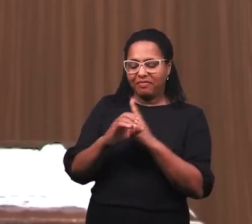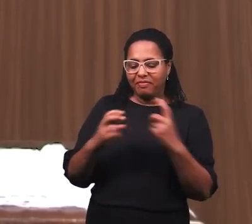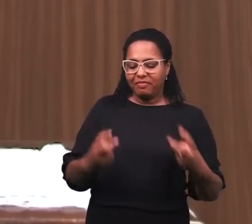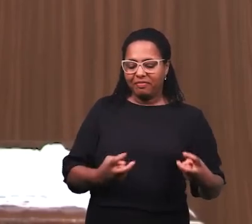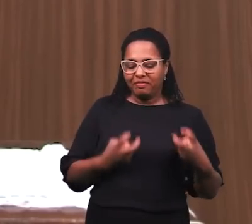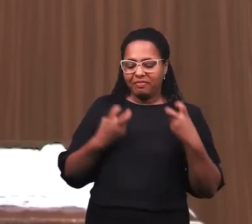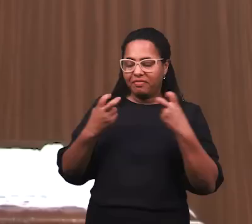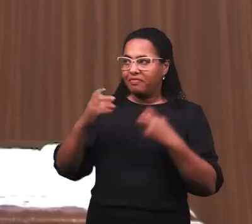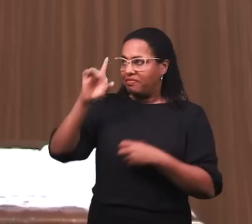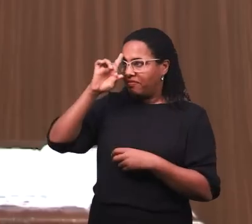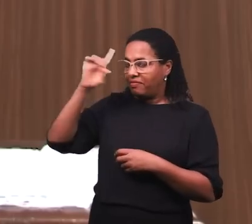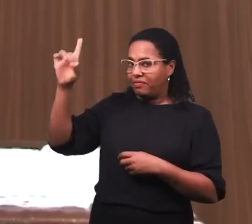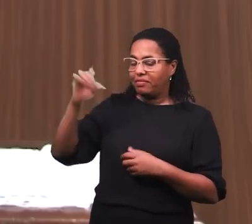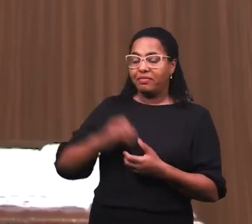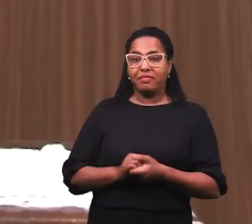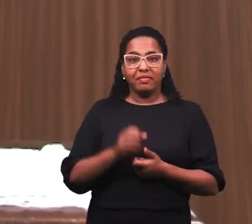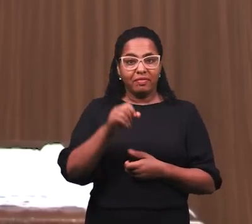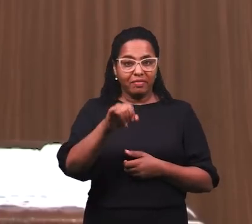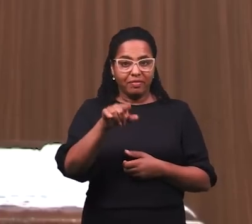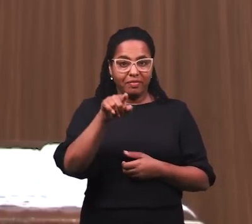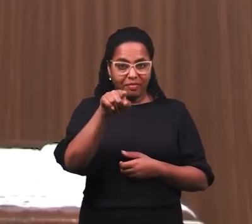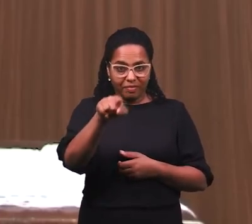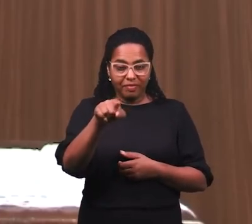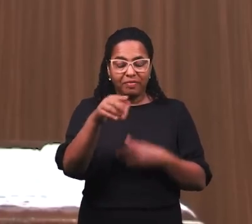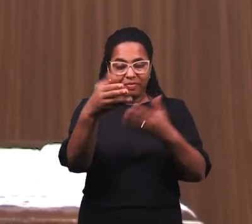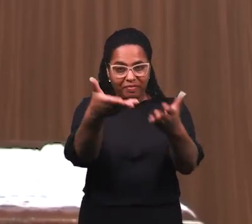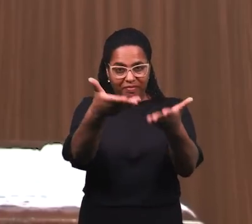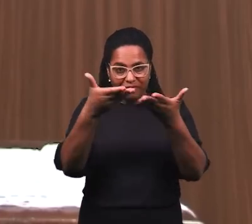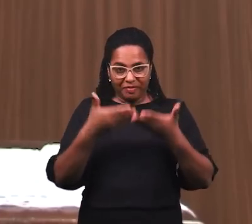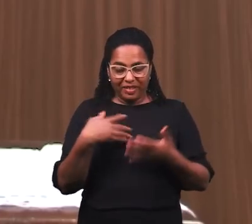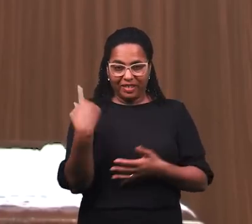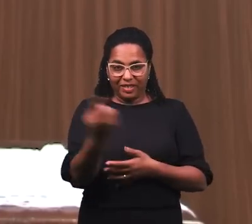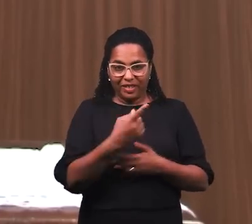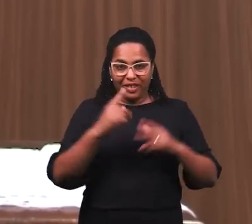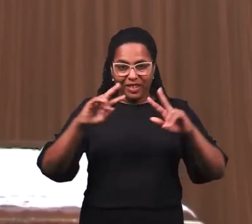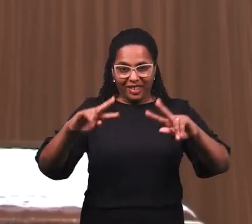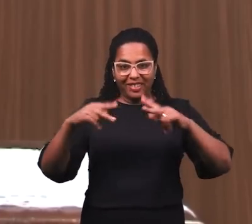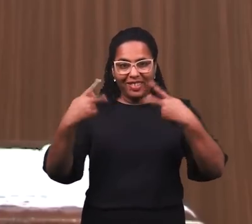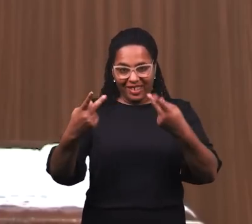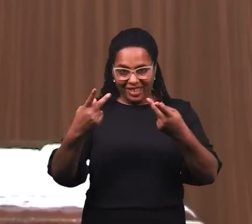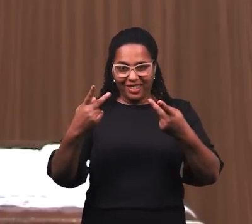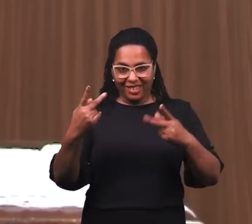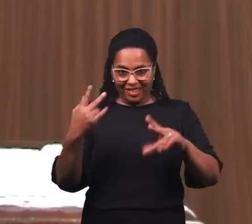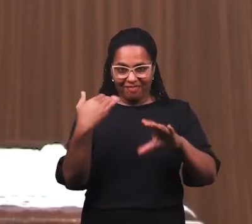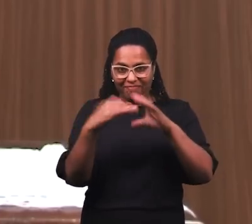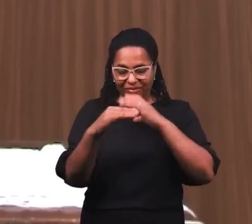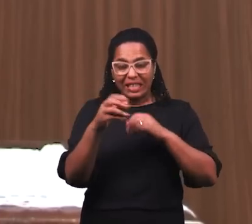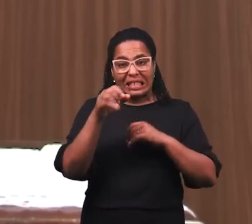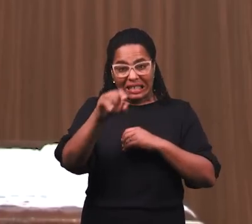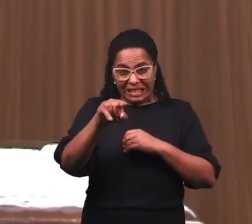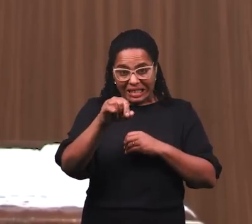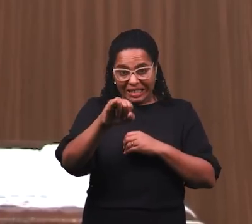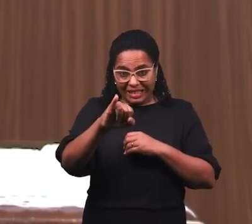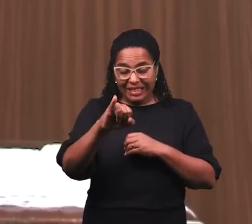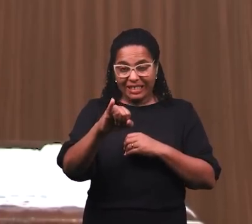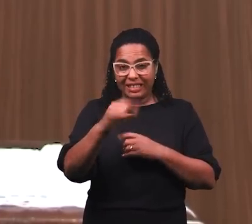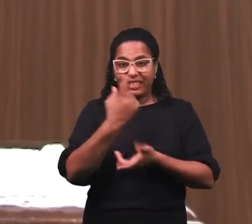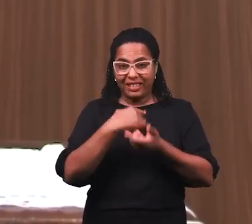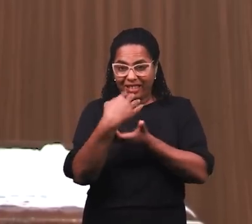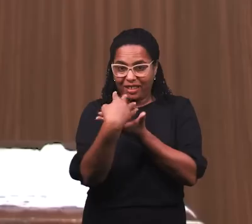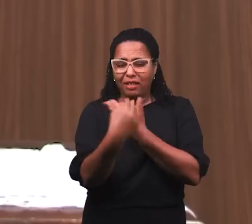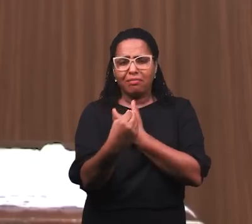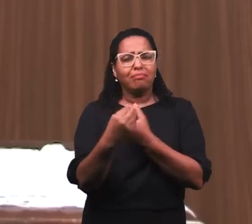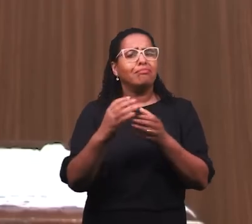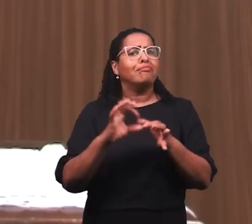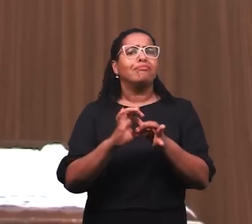para darmos início a este culto clamando ao nosso Deus. Você que é nosso convidado, que recebeu o link, se